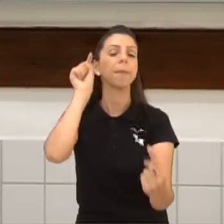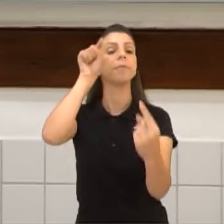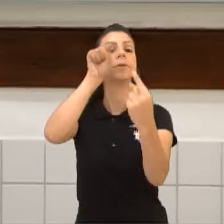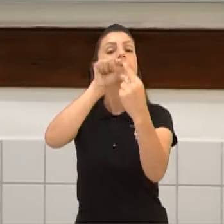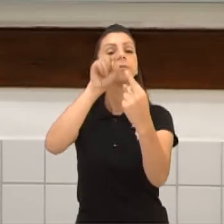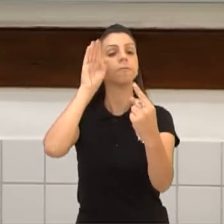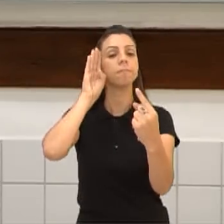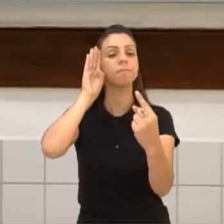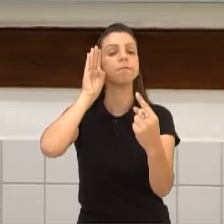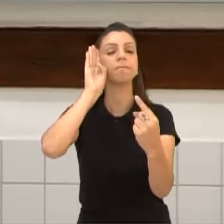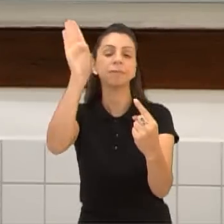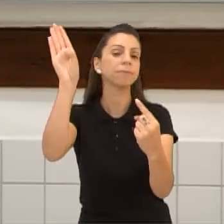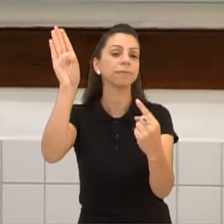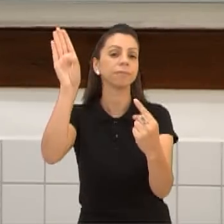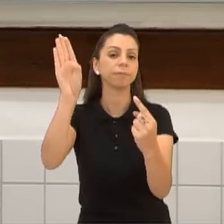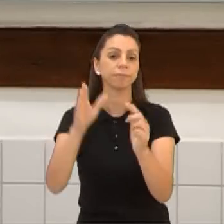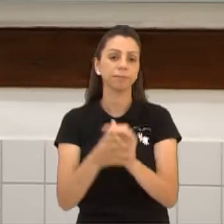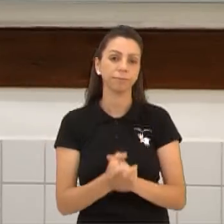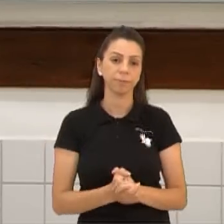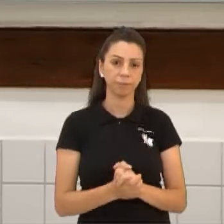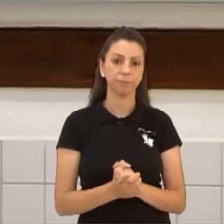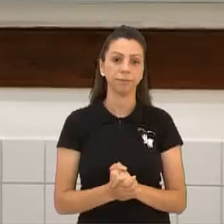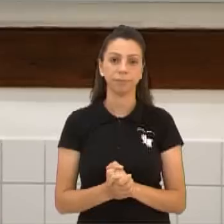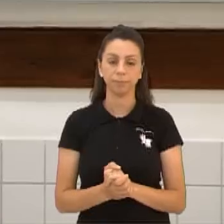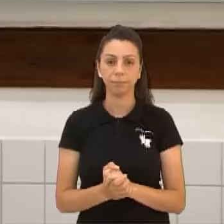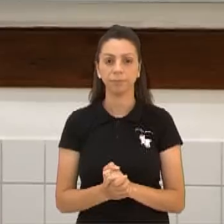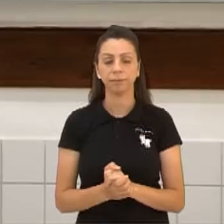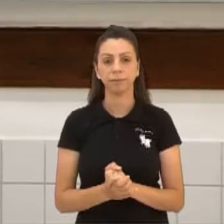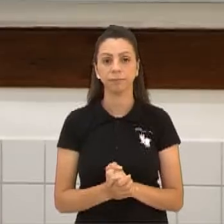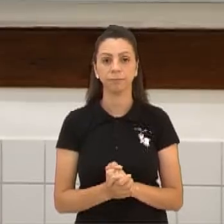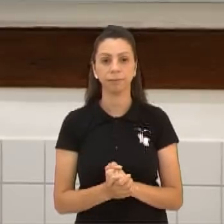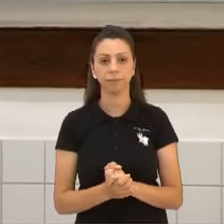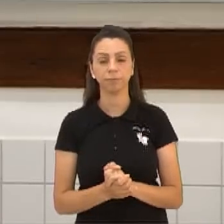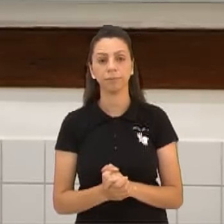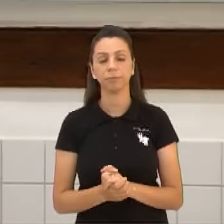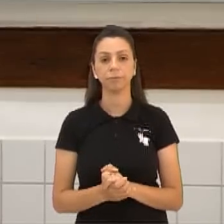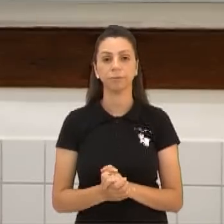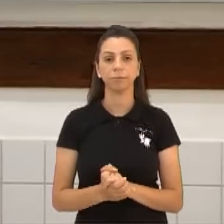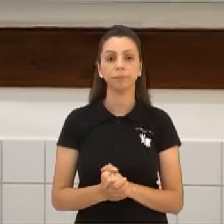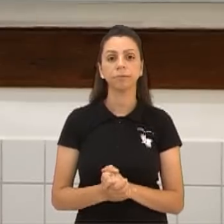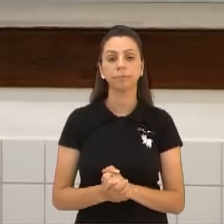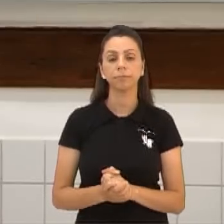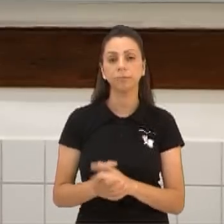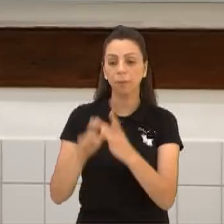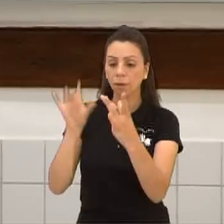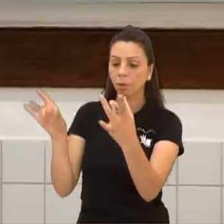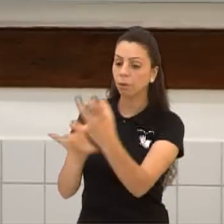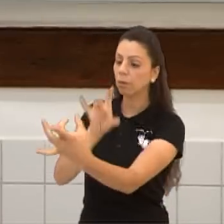objetivo de especificar o que é a